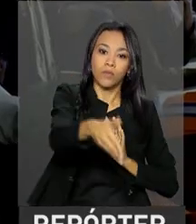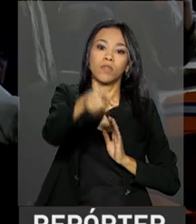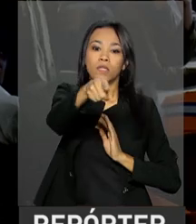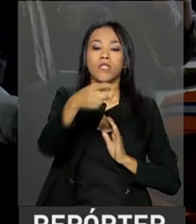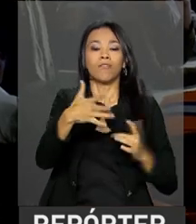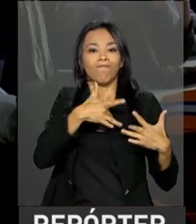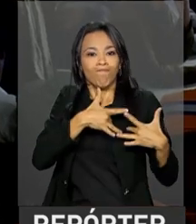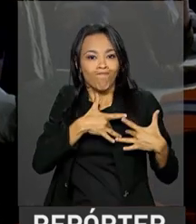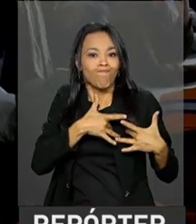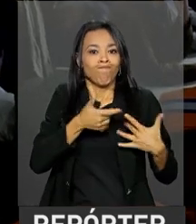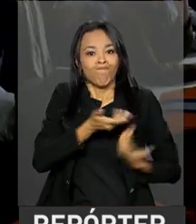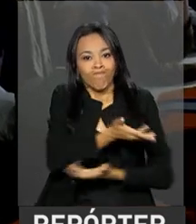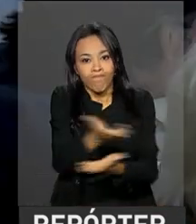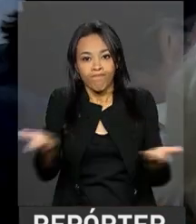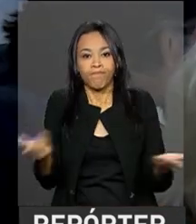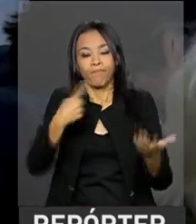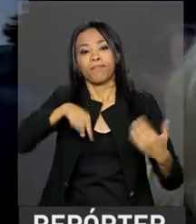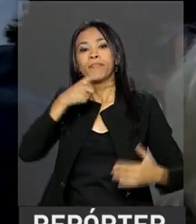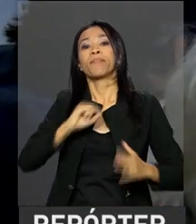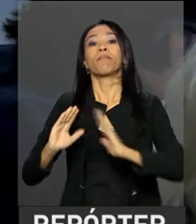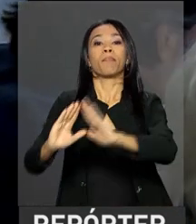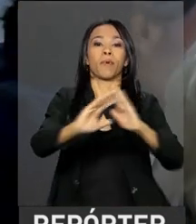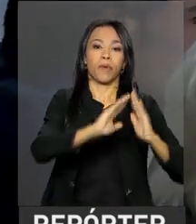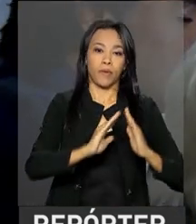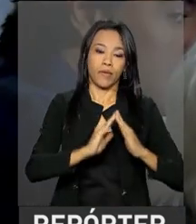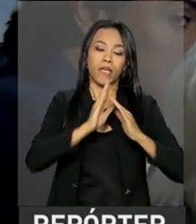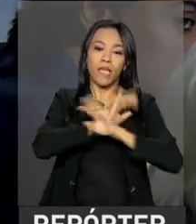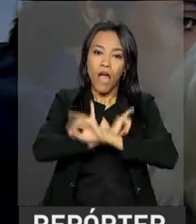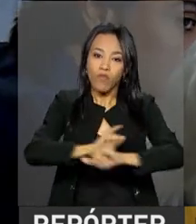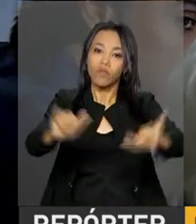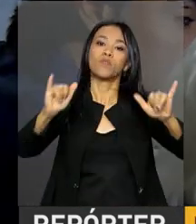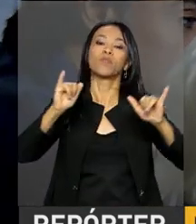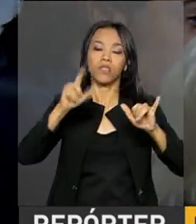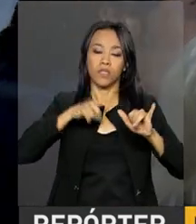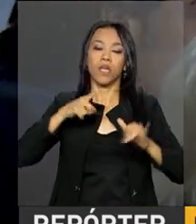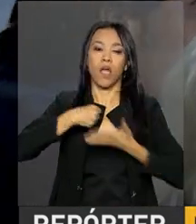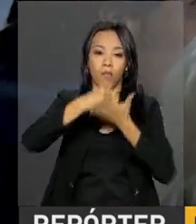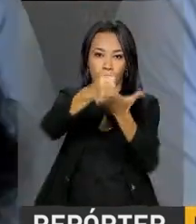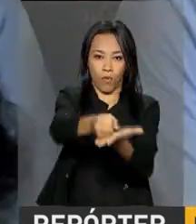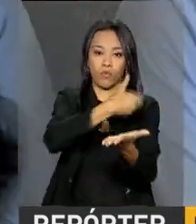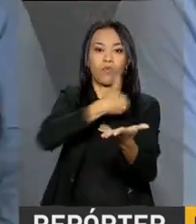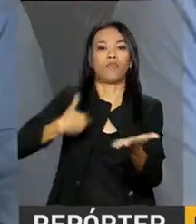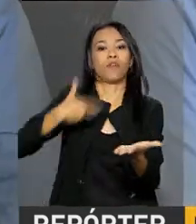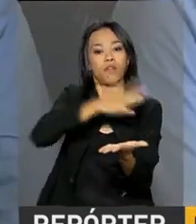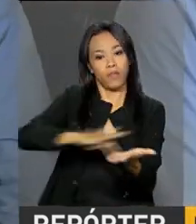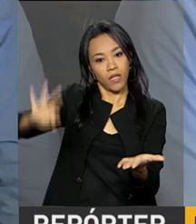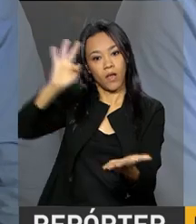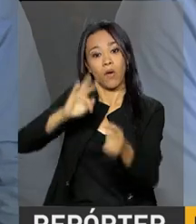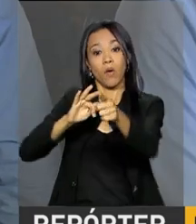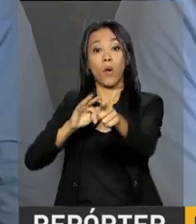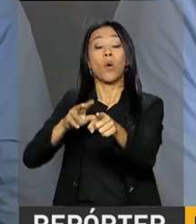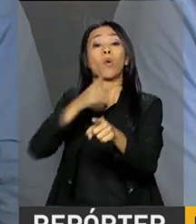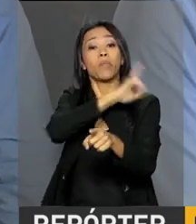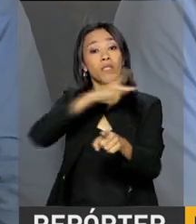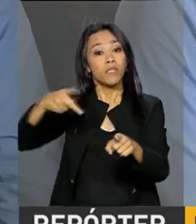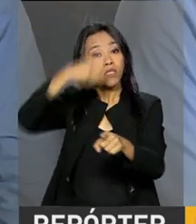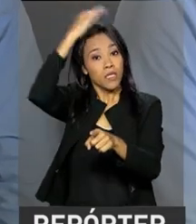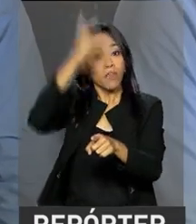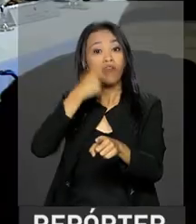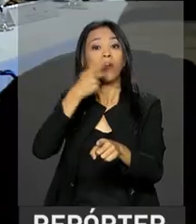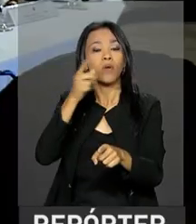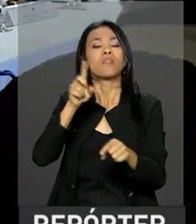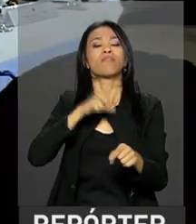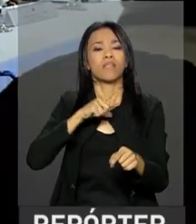prestou solidariedade aos moradores e anunciou a apoio Federal Michel Temer sinalizou a abertura de linha de